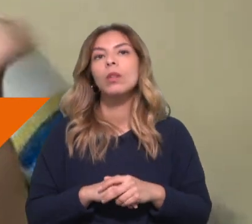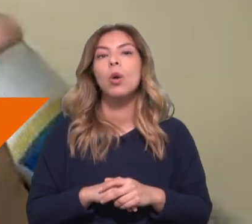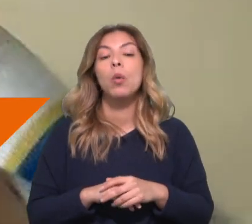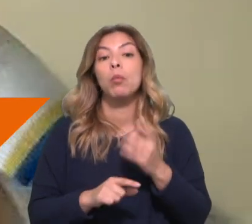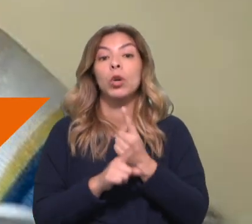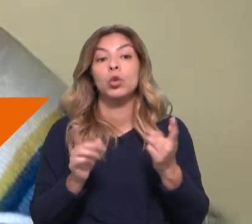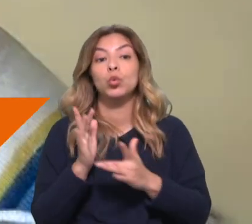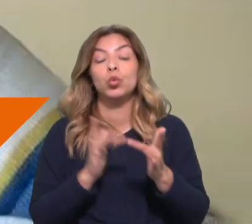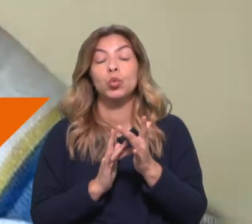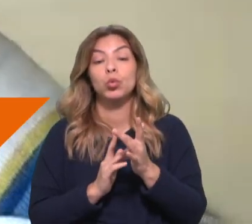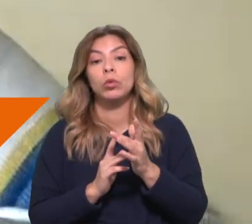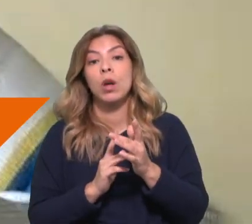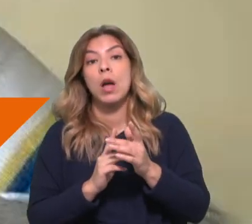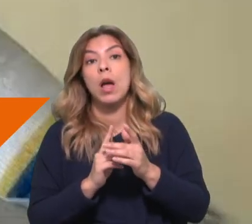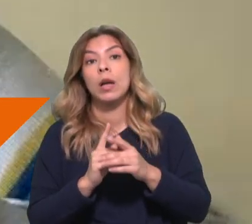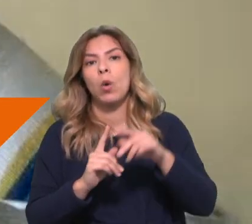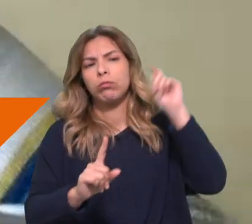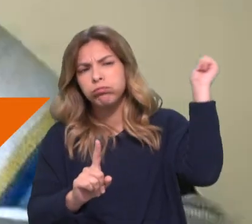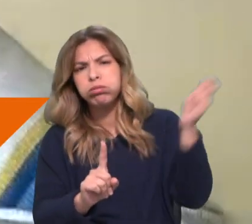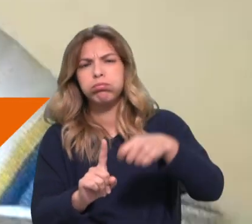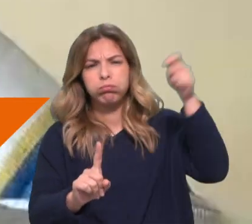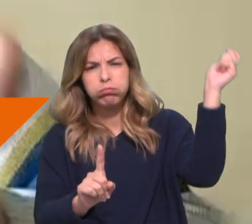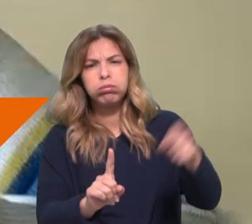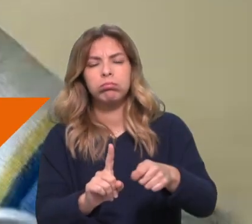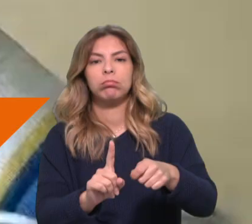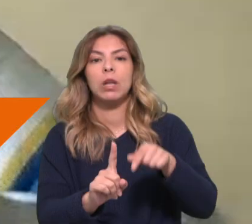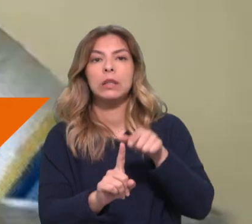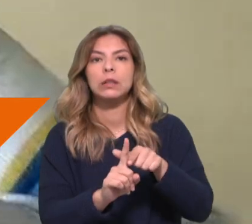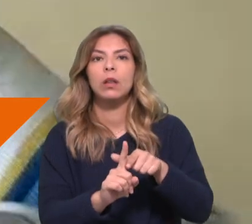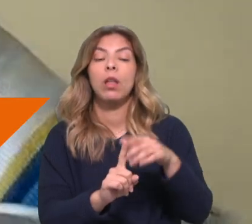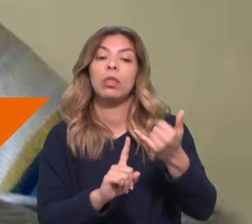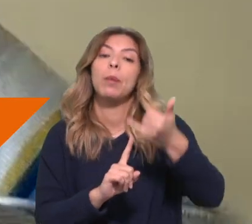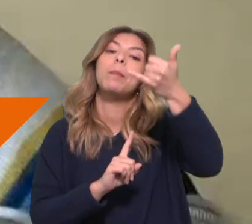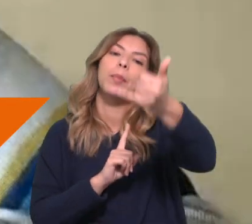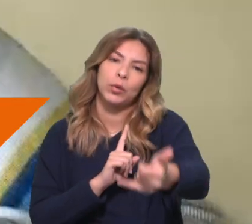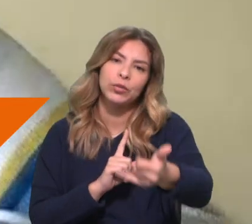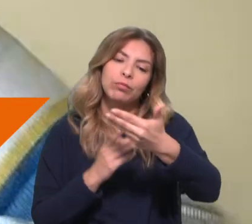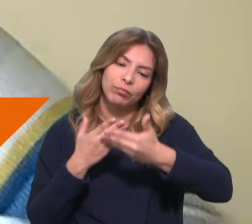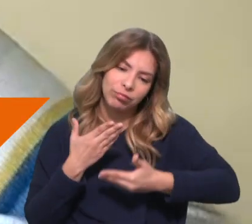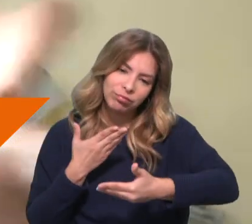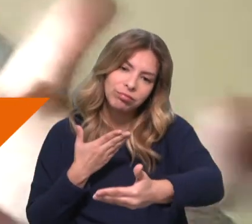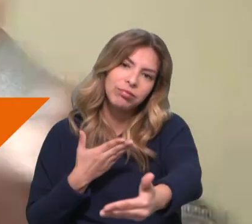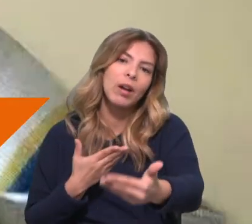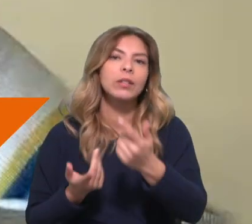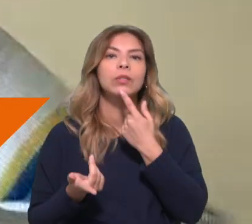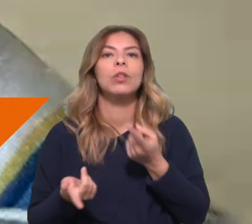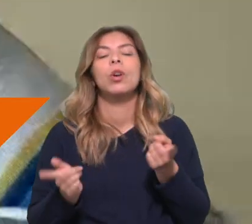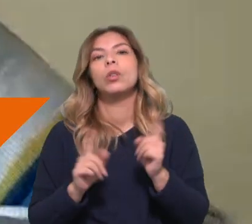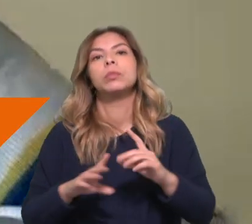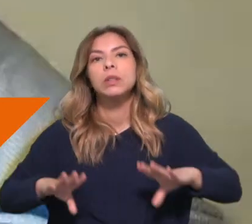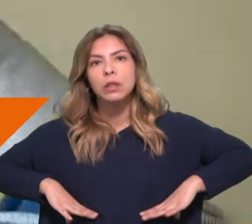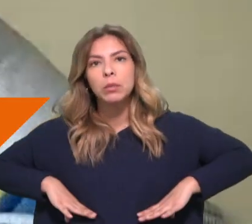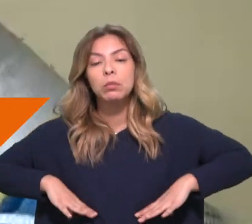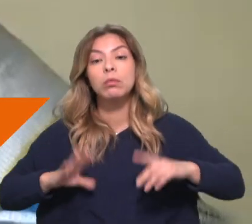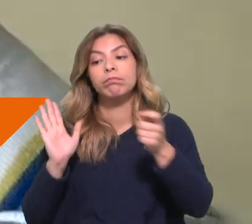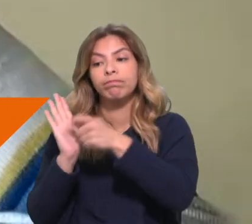por Pilatos em praça pública, chicoteado, depois é feita toda a Via Sacra até haver aquela subida íngreme para o Castelo de Santa Maria da Feira, onde é